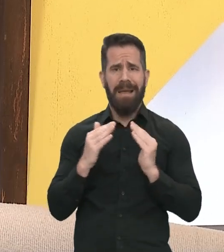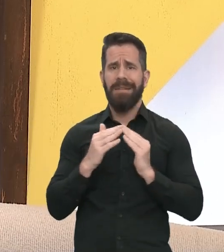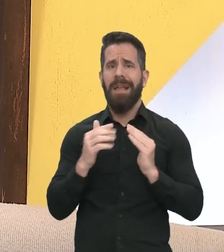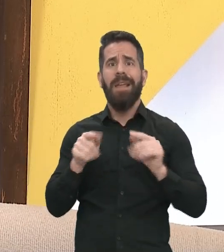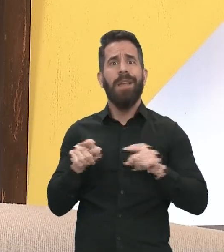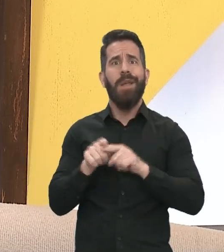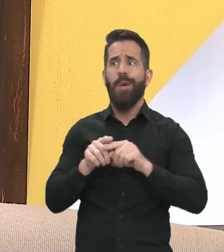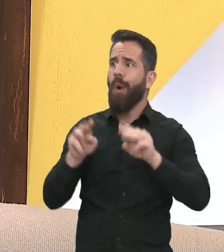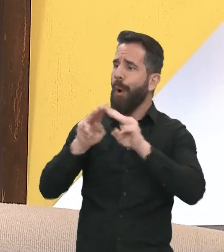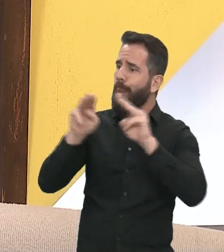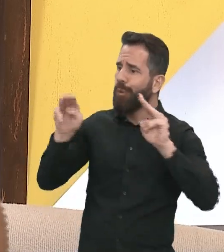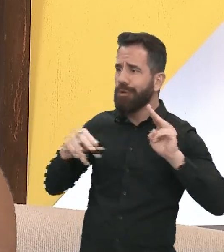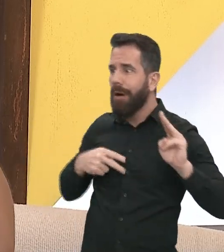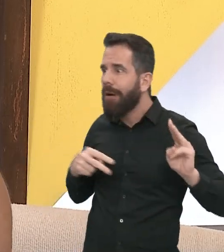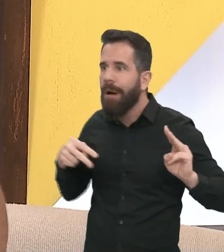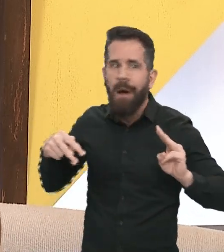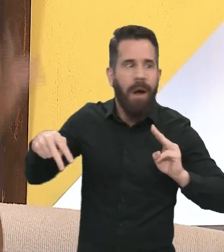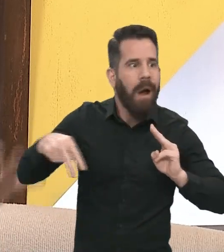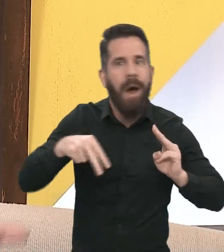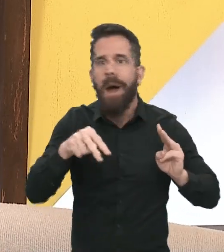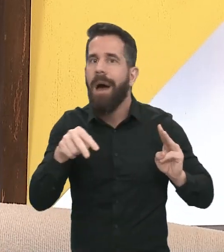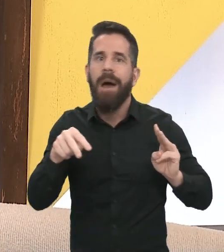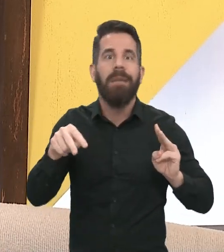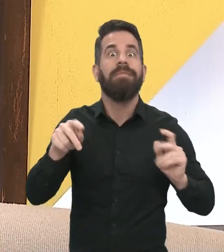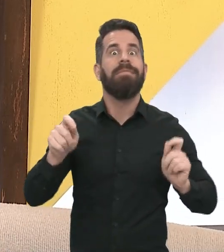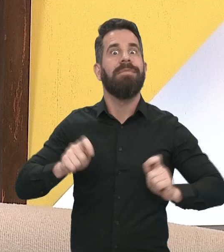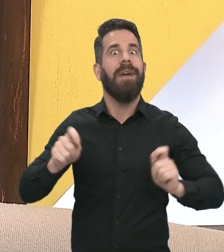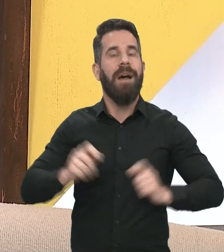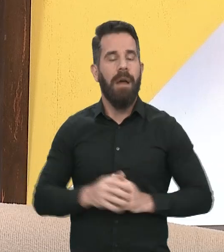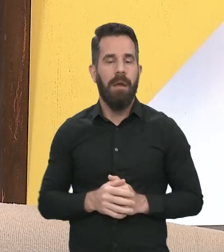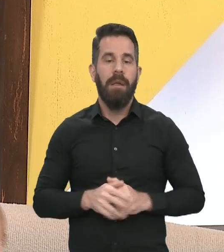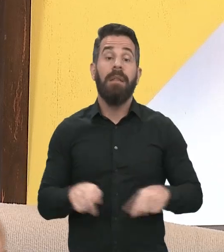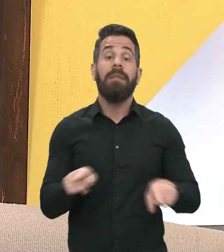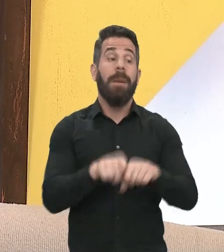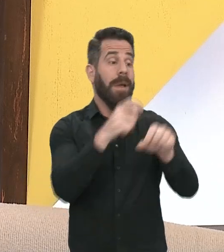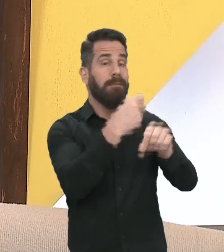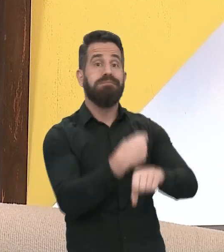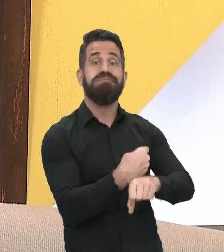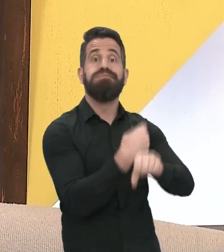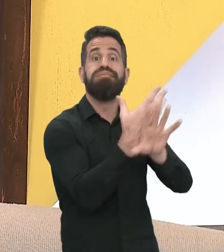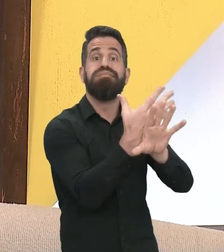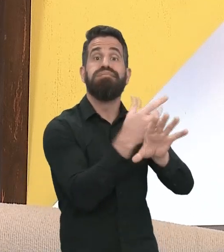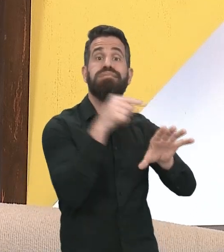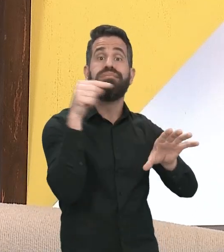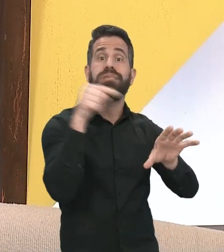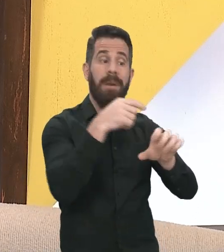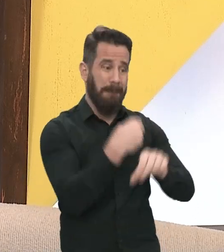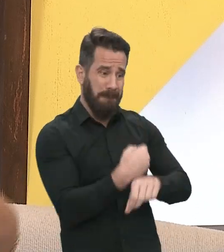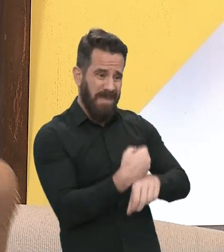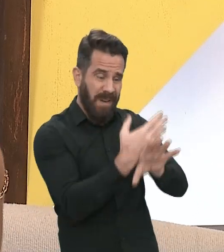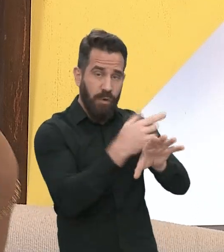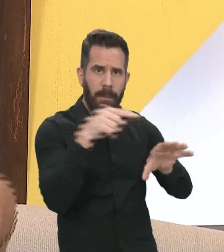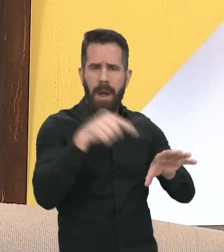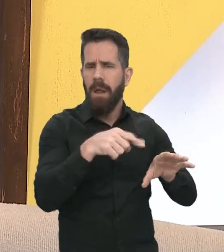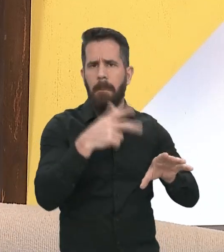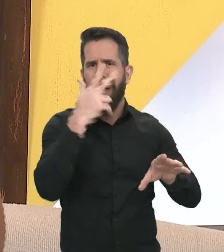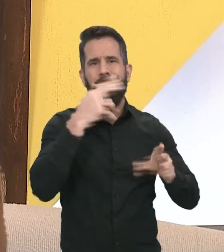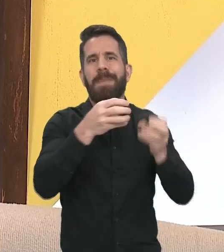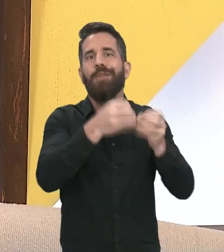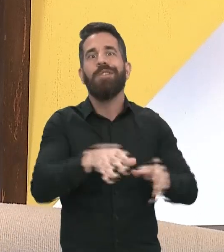se divertir, aprender. As videochamadas, por exemplo, é algo que nenhuma diretriz aponta como tendo prejuízo.